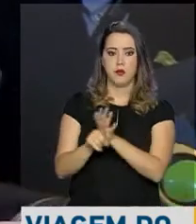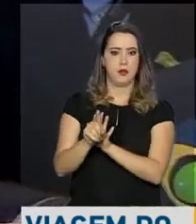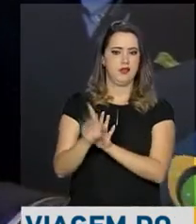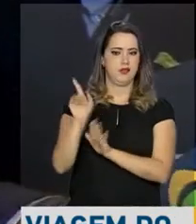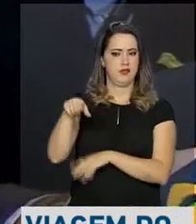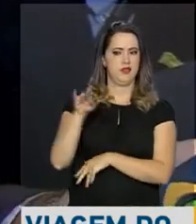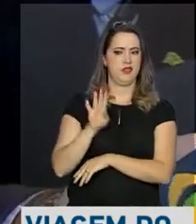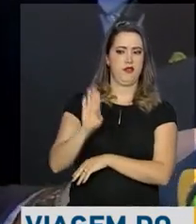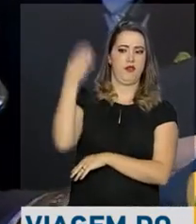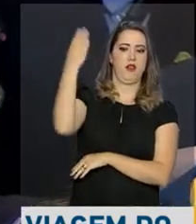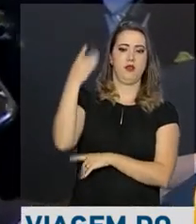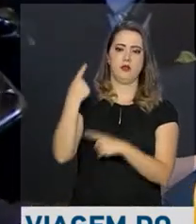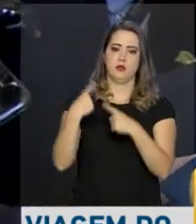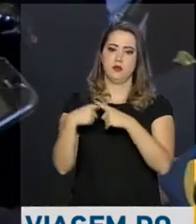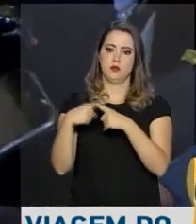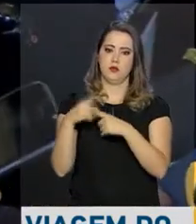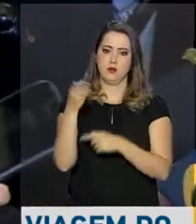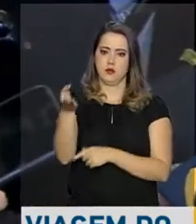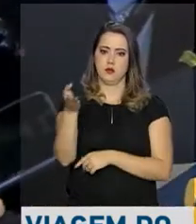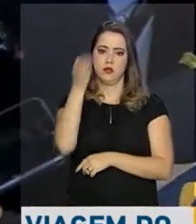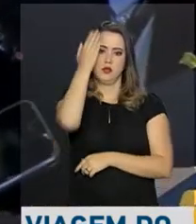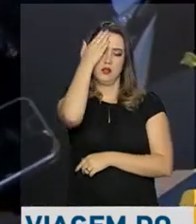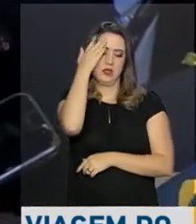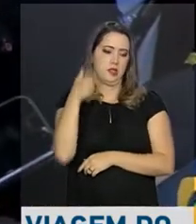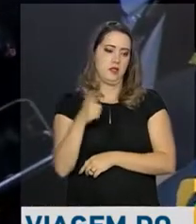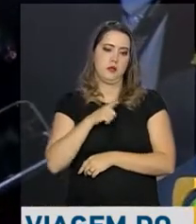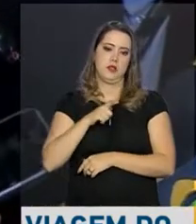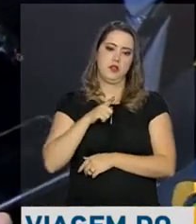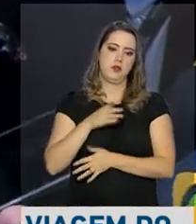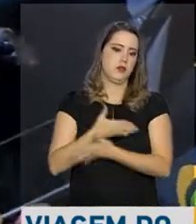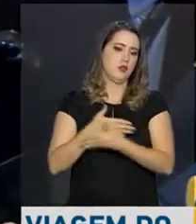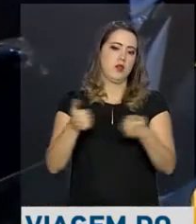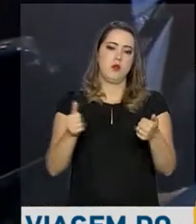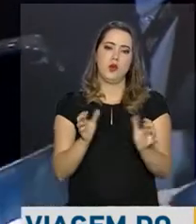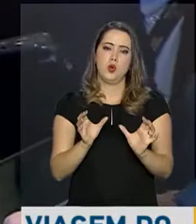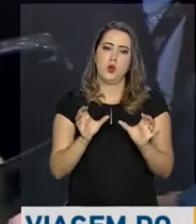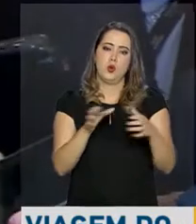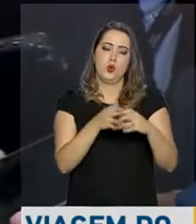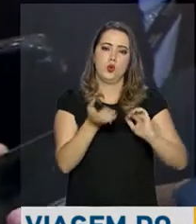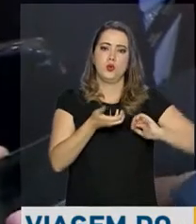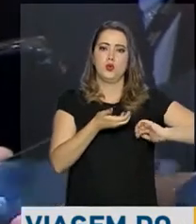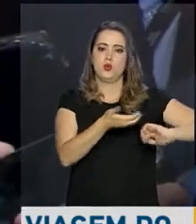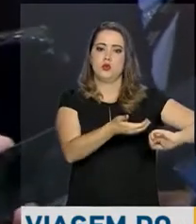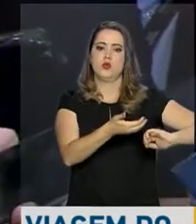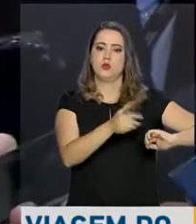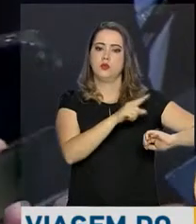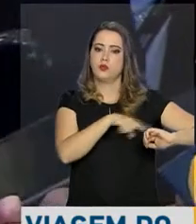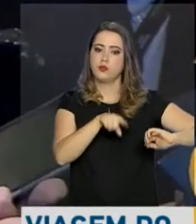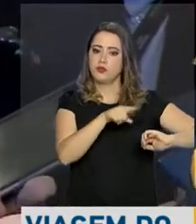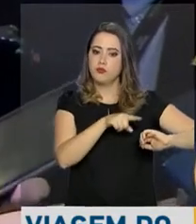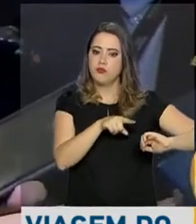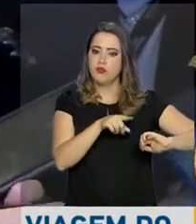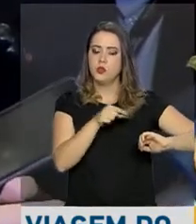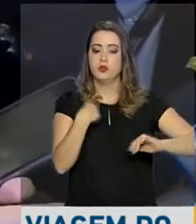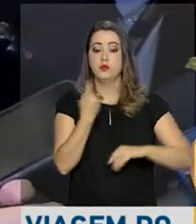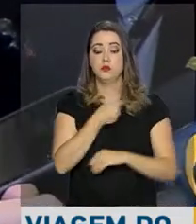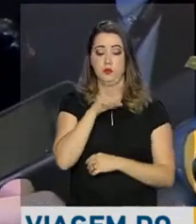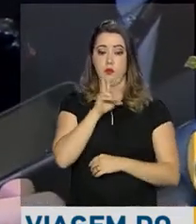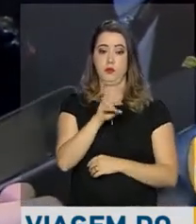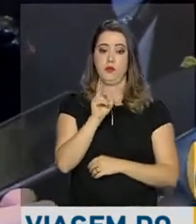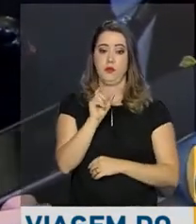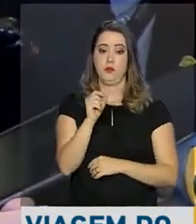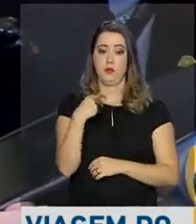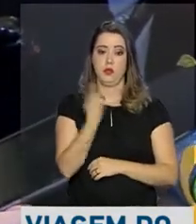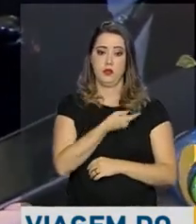verdadeira, porque você sabe que nós temos a melhor relação com o Congresso, né? Veja que nestes últimos tempos